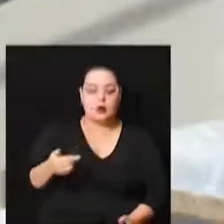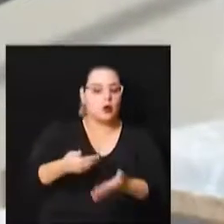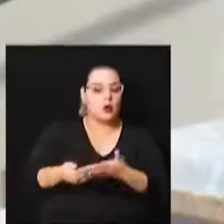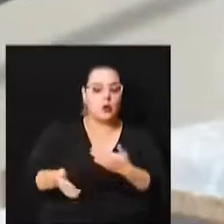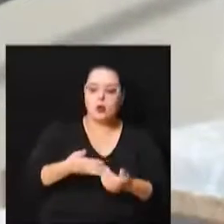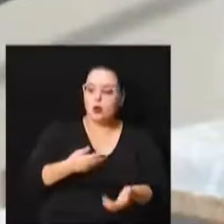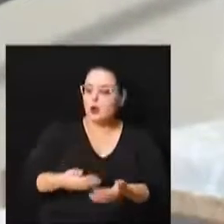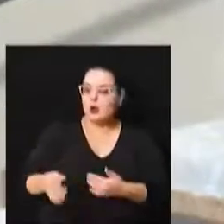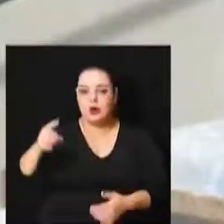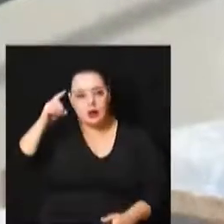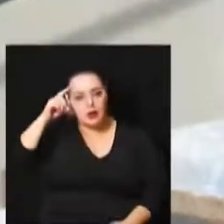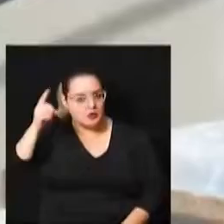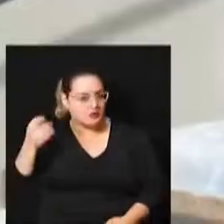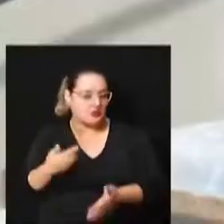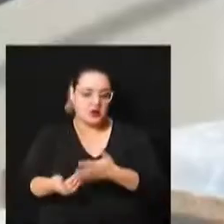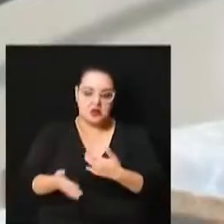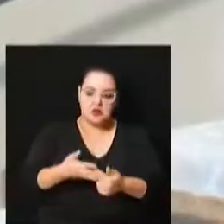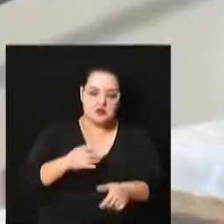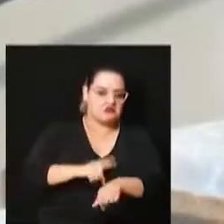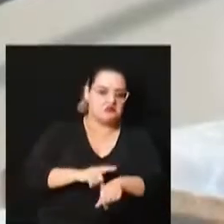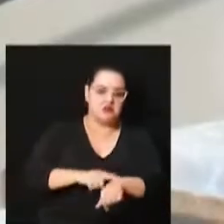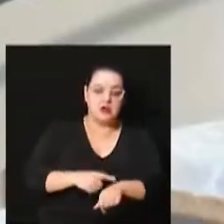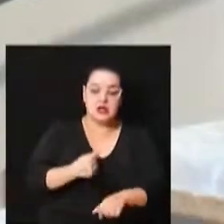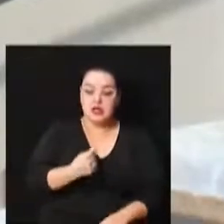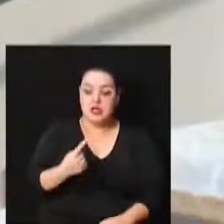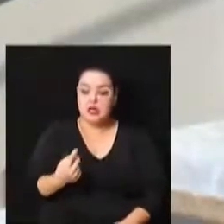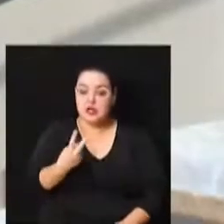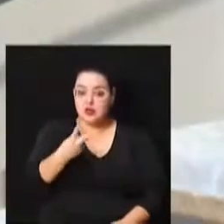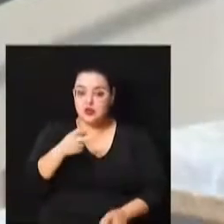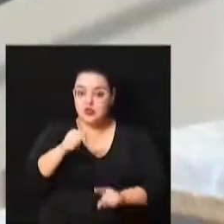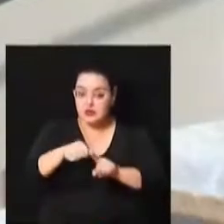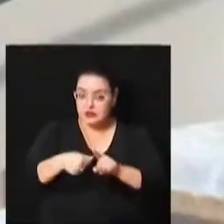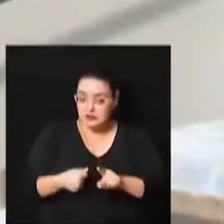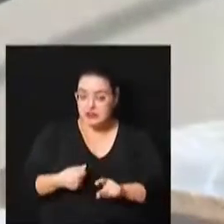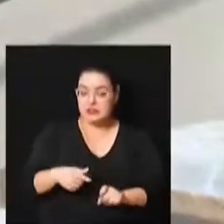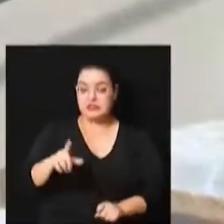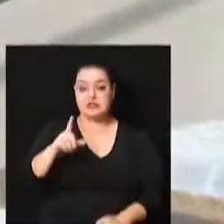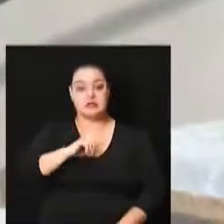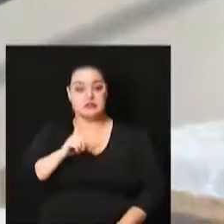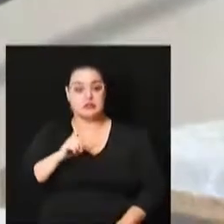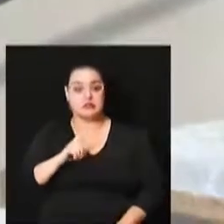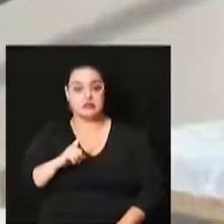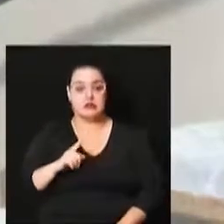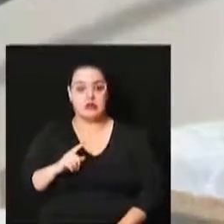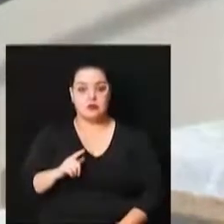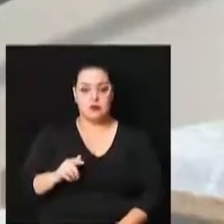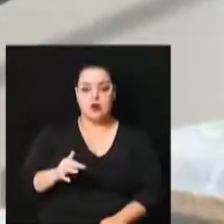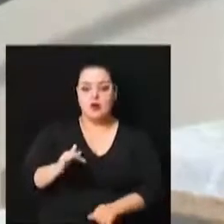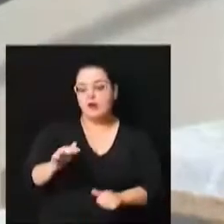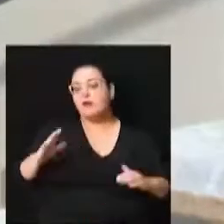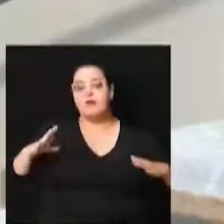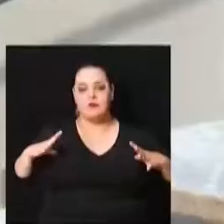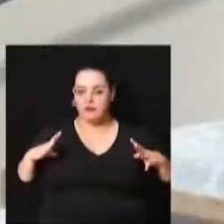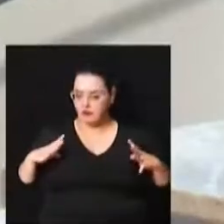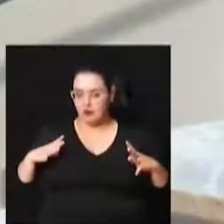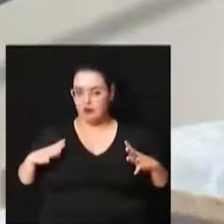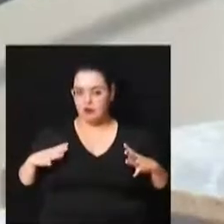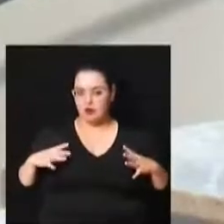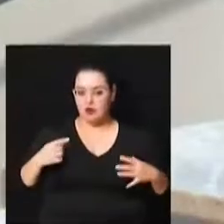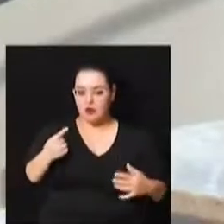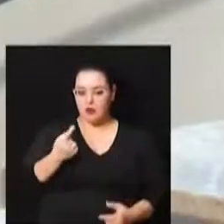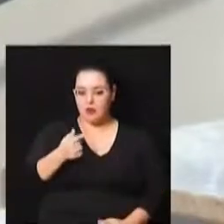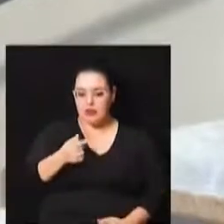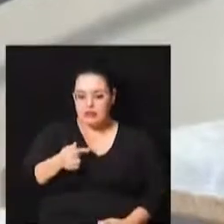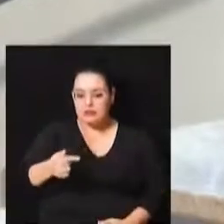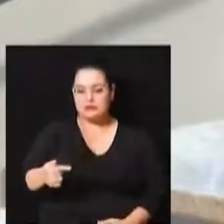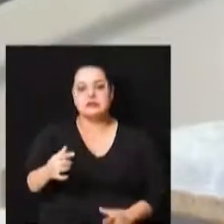da semana, eles não se importam com isso. E a cada 2 meses, se eu não me engano, tem um recesso, que é uma semana inteira sem